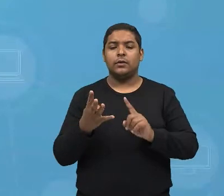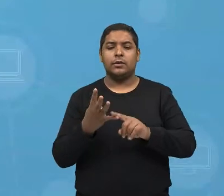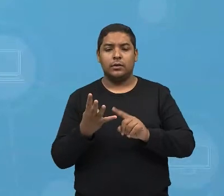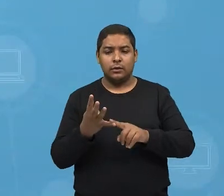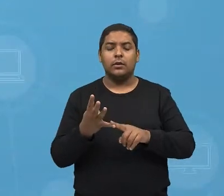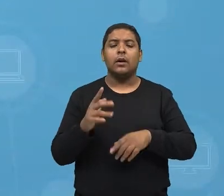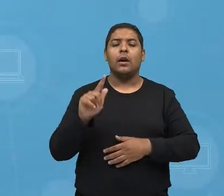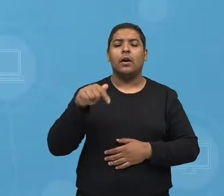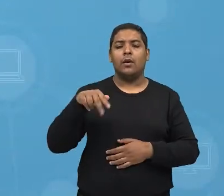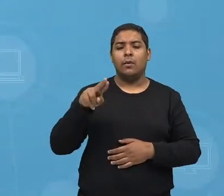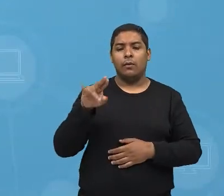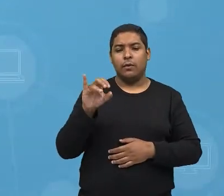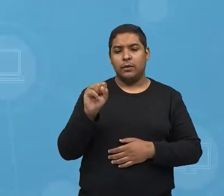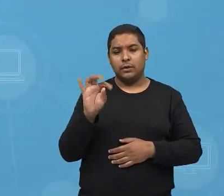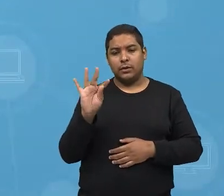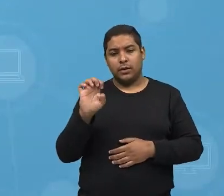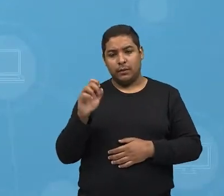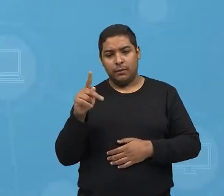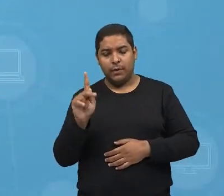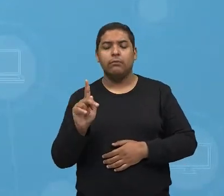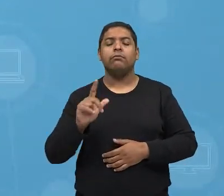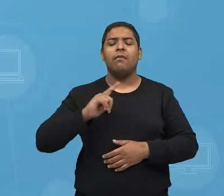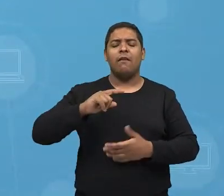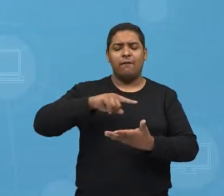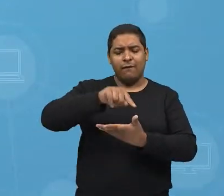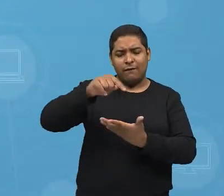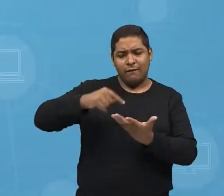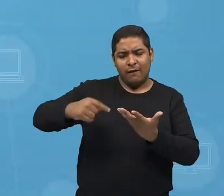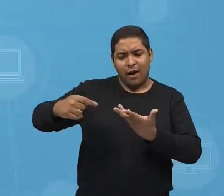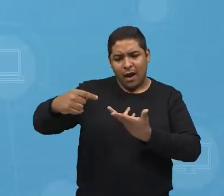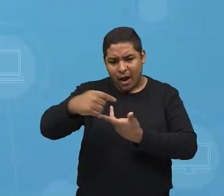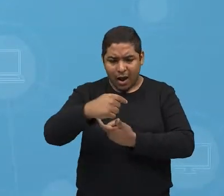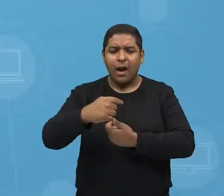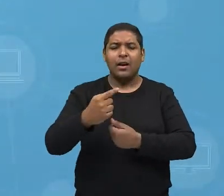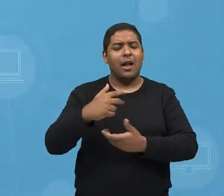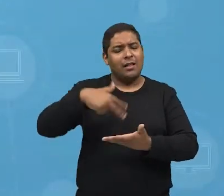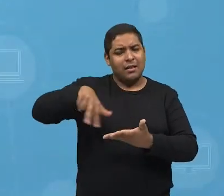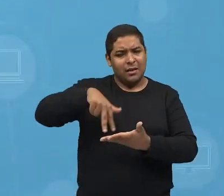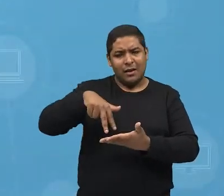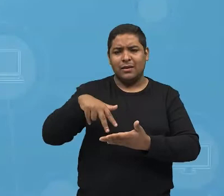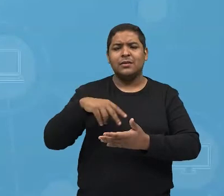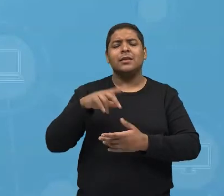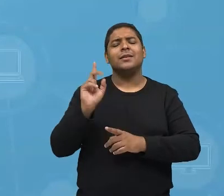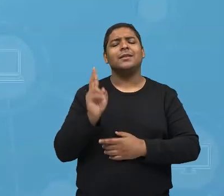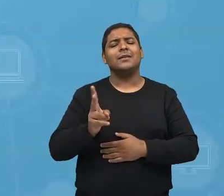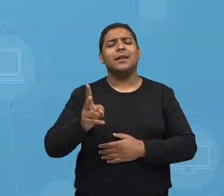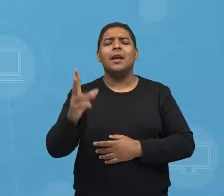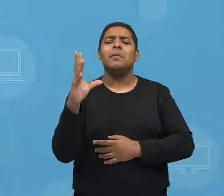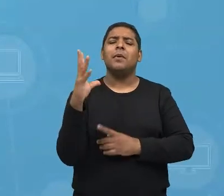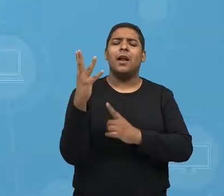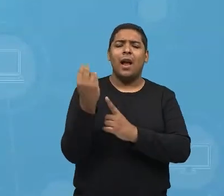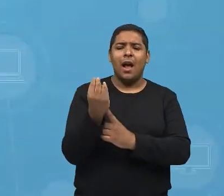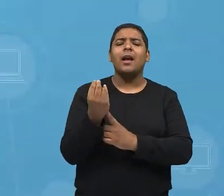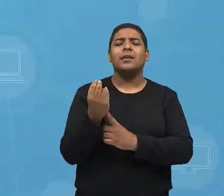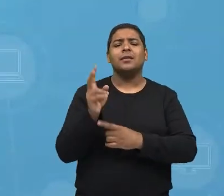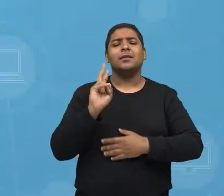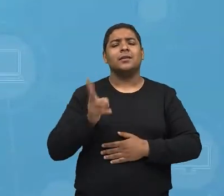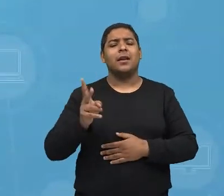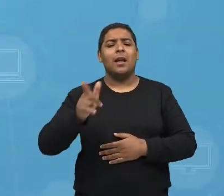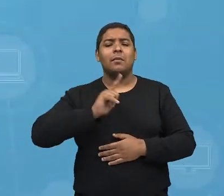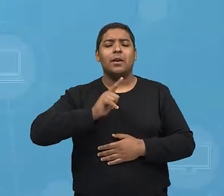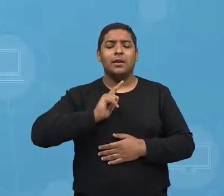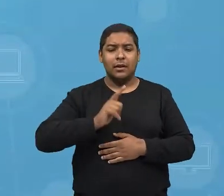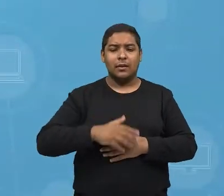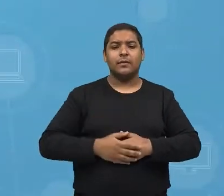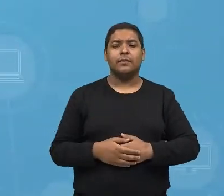dança, gente. Em várias itens da arte, há sempre a influência. Eu gosto muito de um ditado que